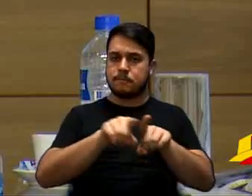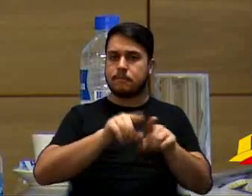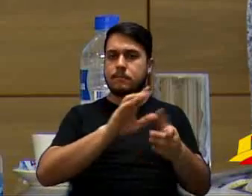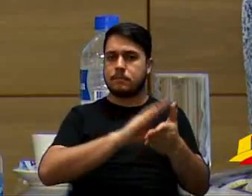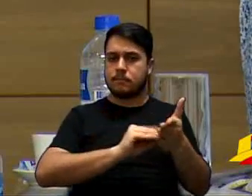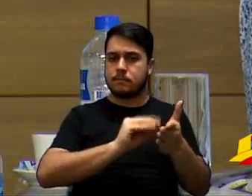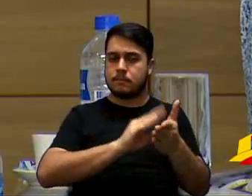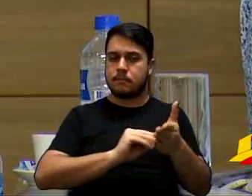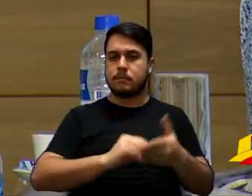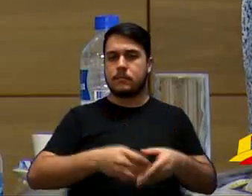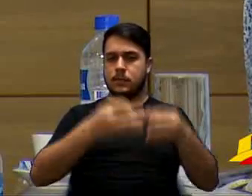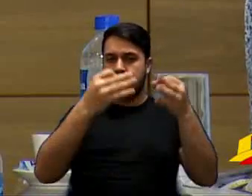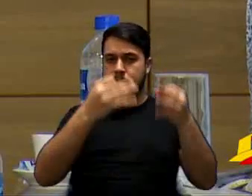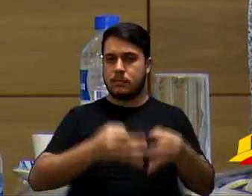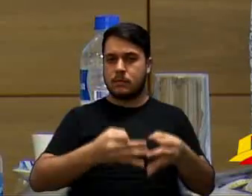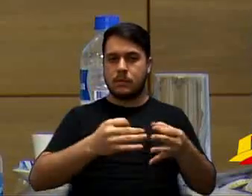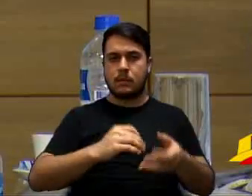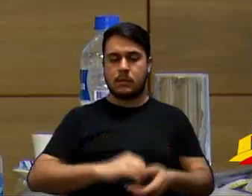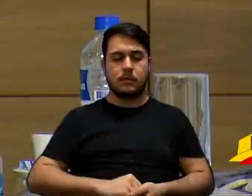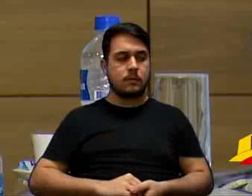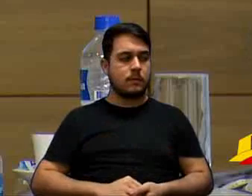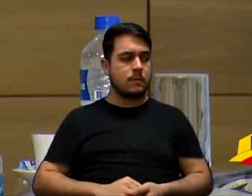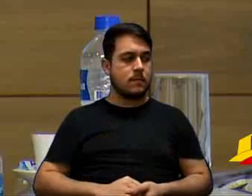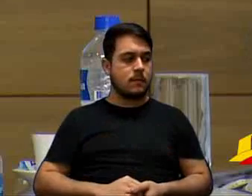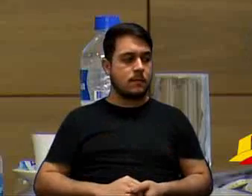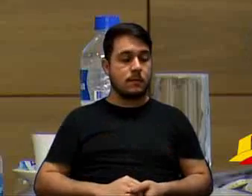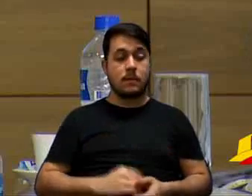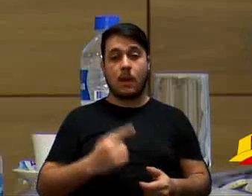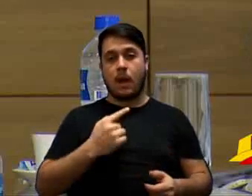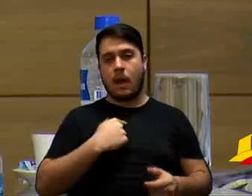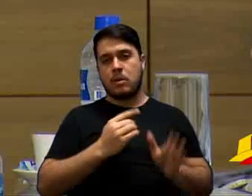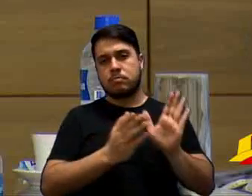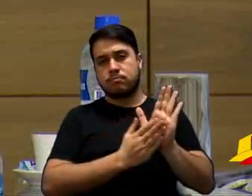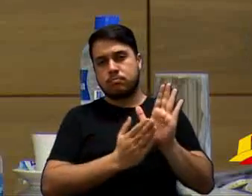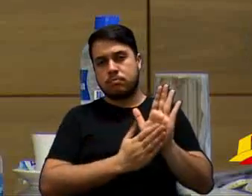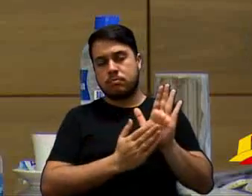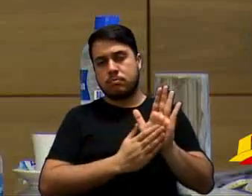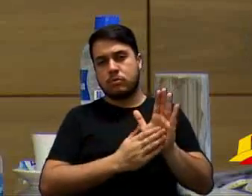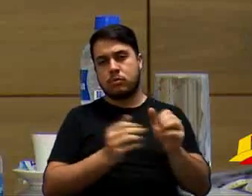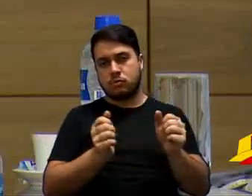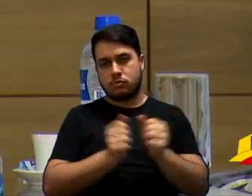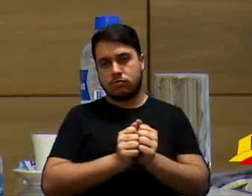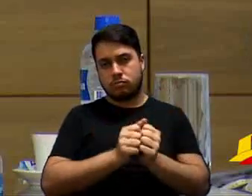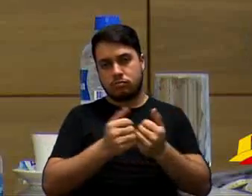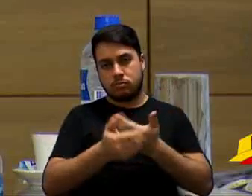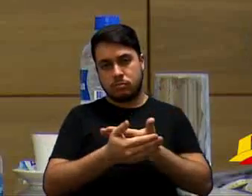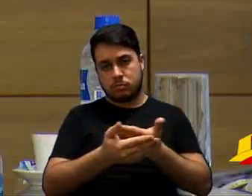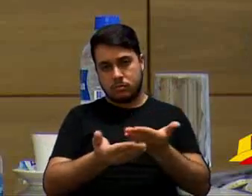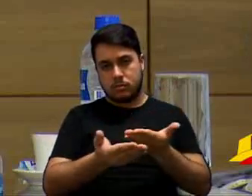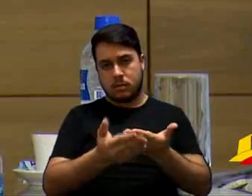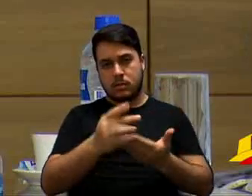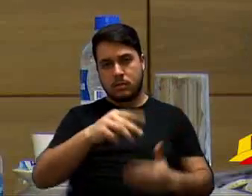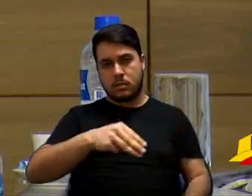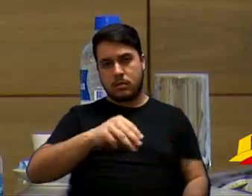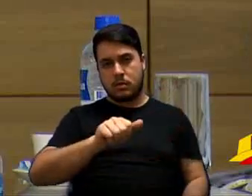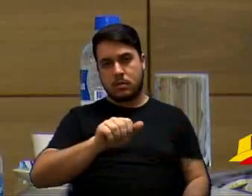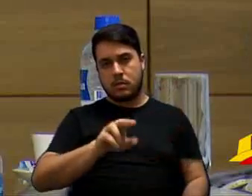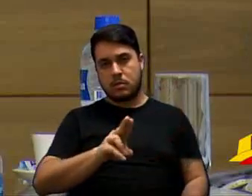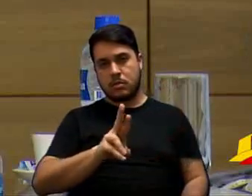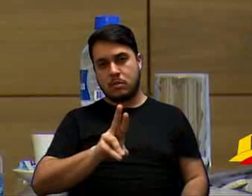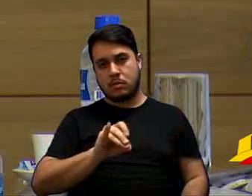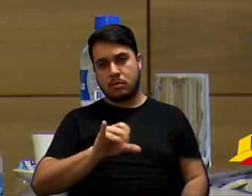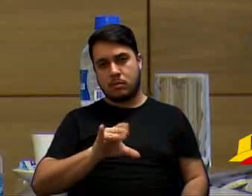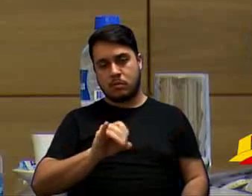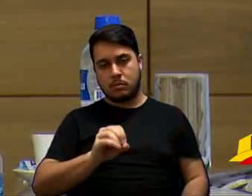tá certo essa feita essa colocação e me propõem para me levar junto com seu irmão disse essa questão com a prefeita para que sorocaba tem